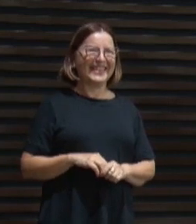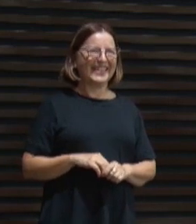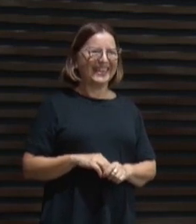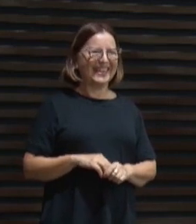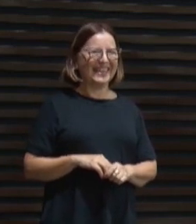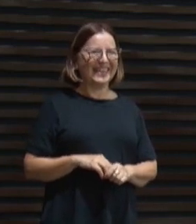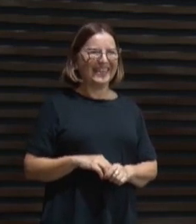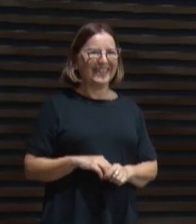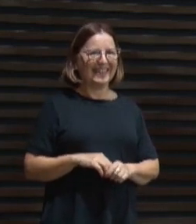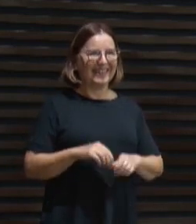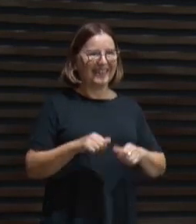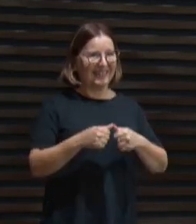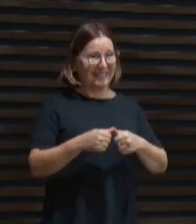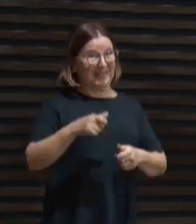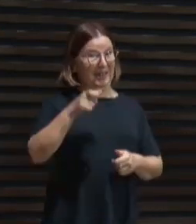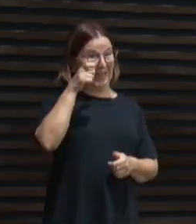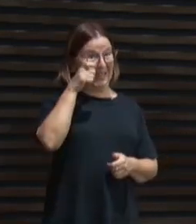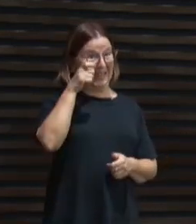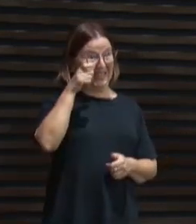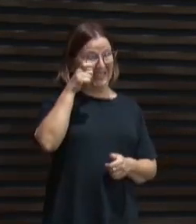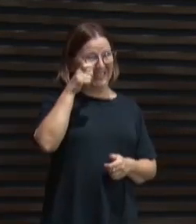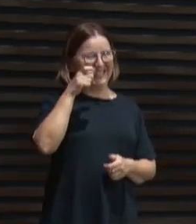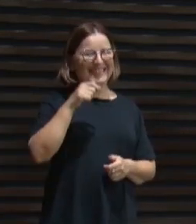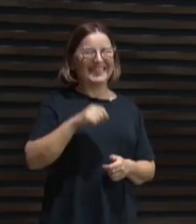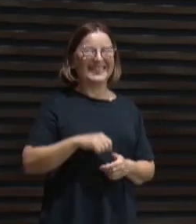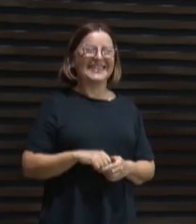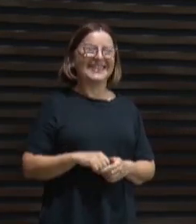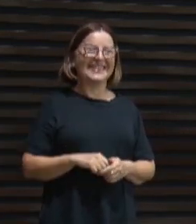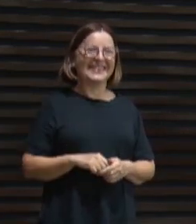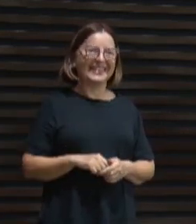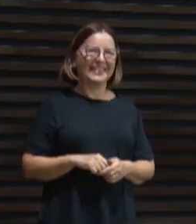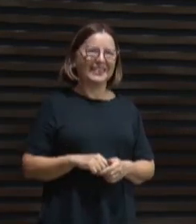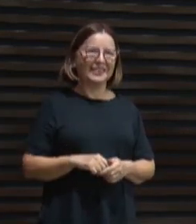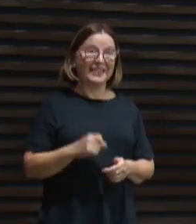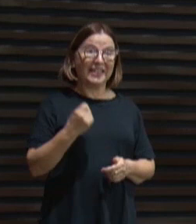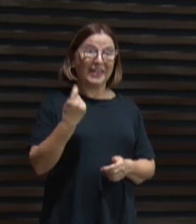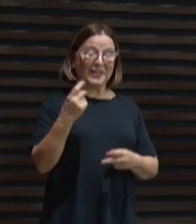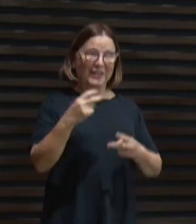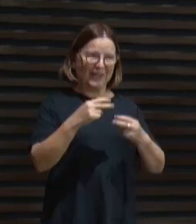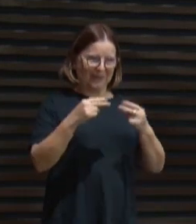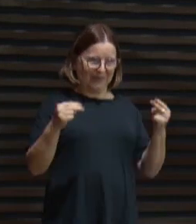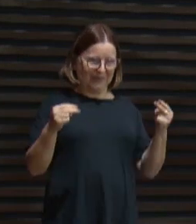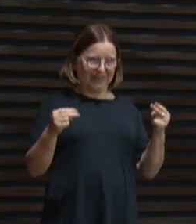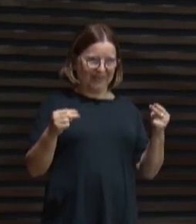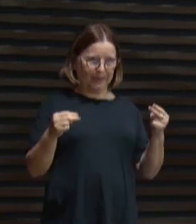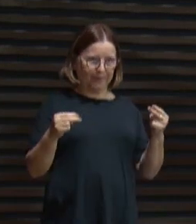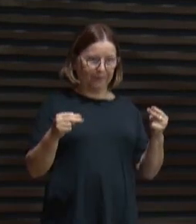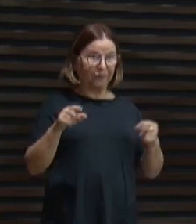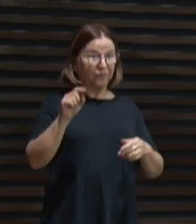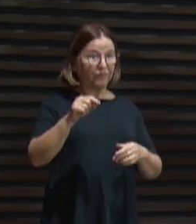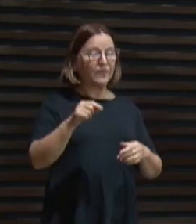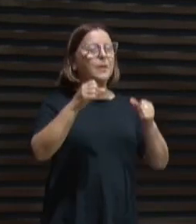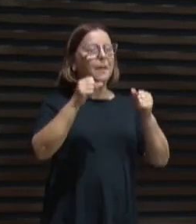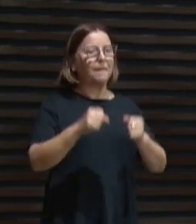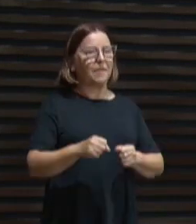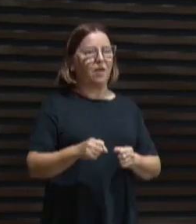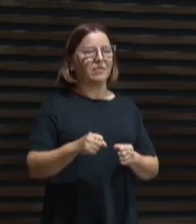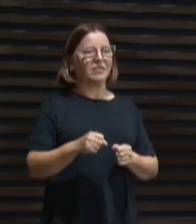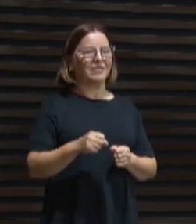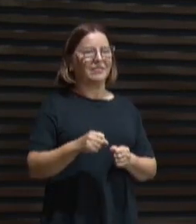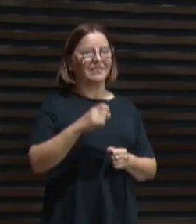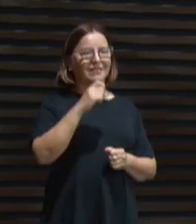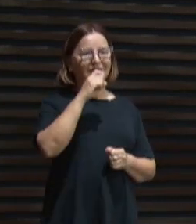Isto é interessante. A única coisa que você pode se vangloriar